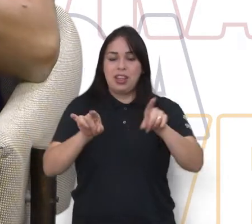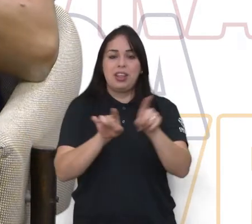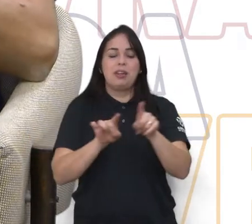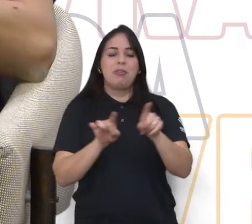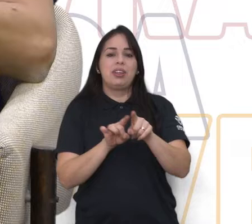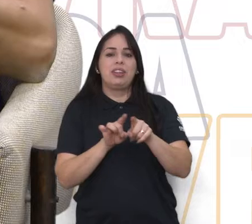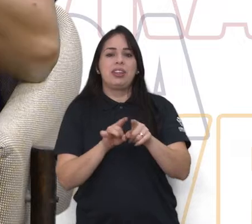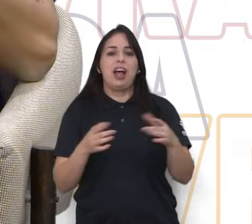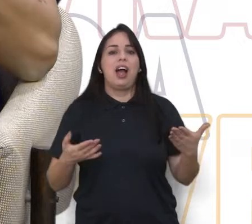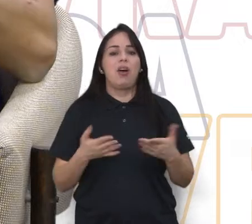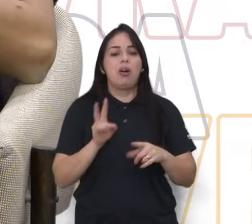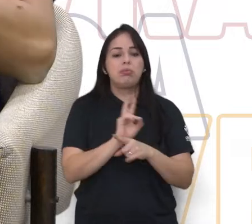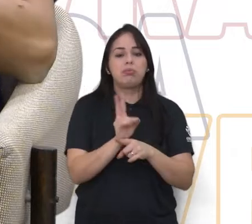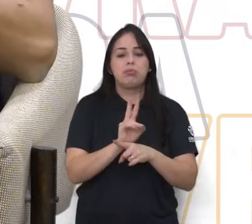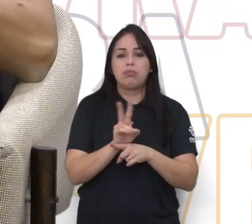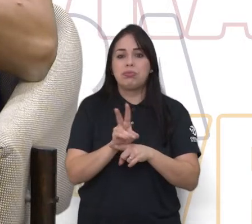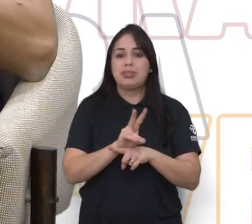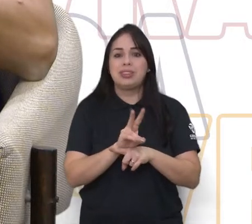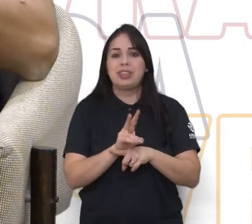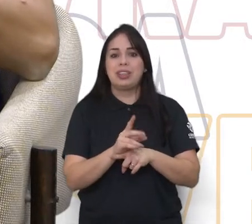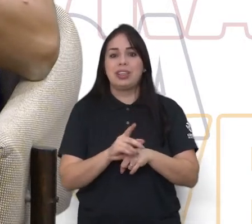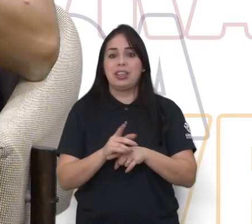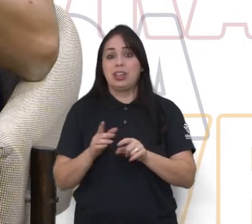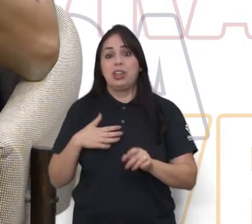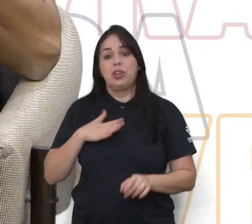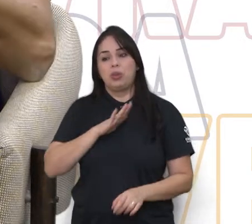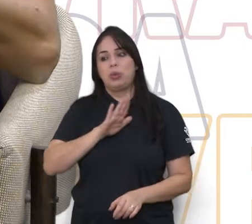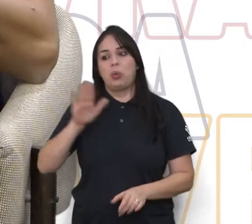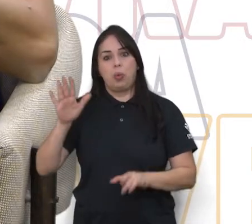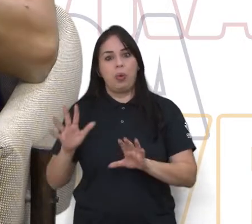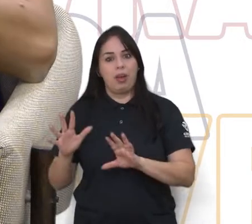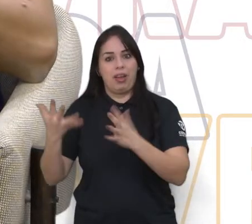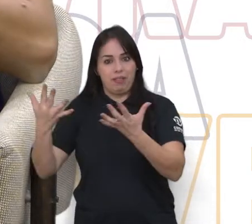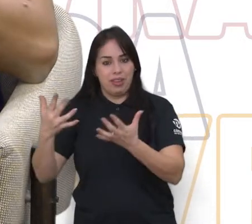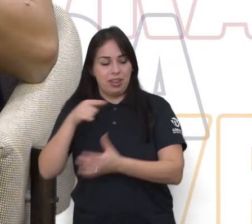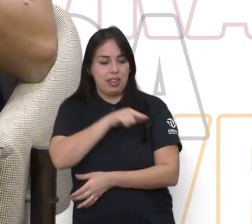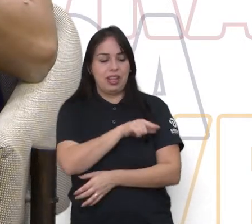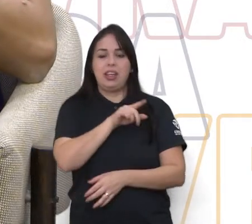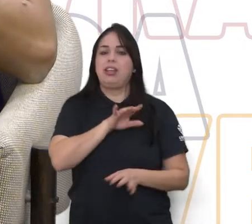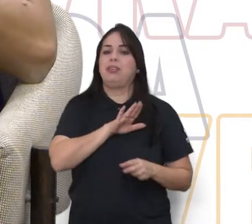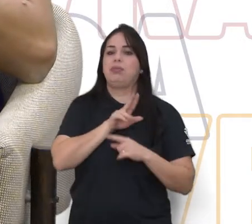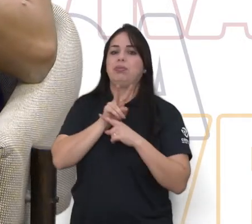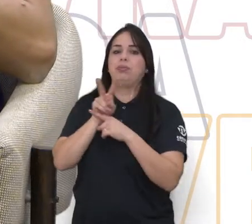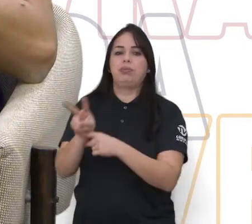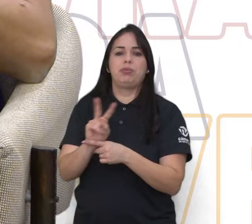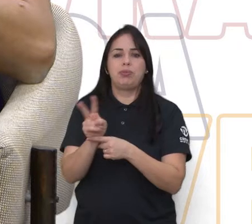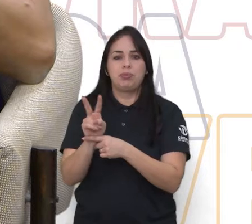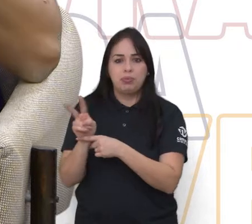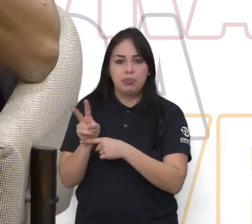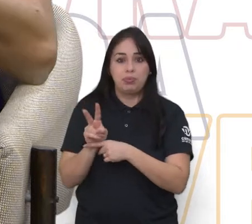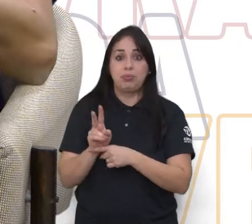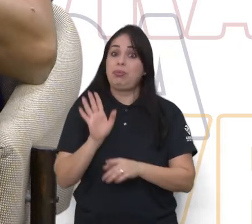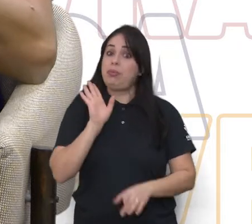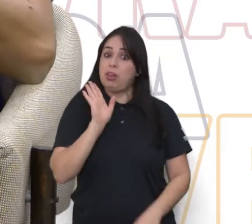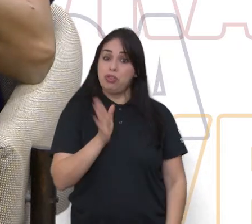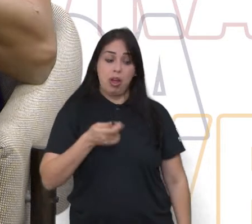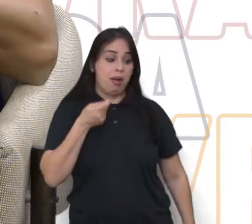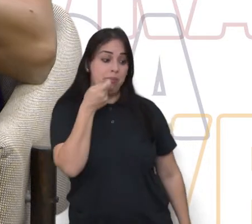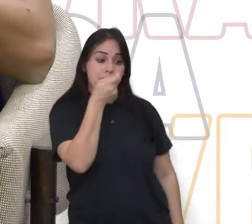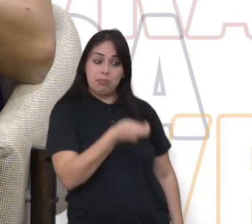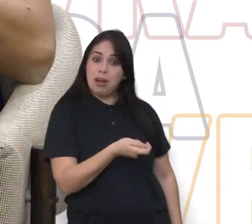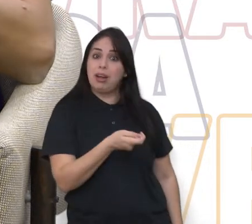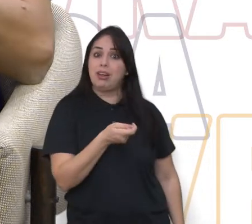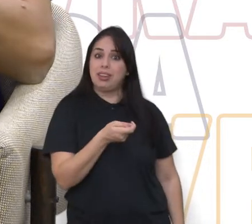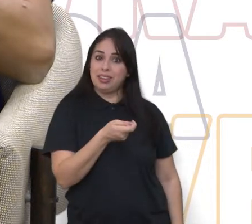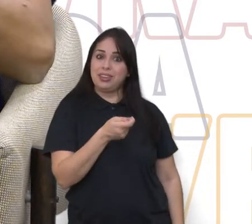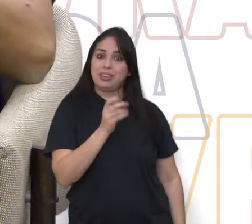Eu tive um evento recente em que ele já foi comigo e trabalhou como monitor. Já está sendo remunerado pelo